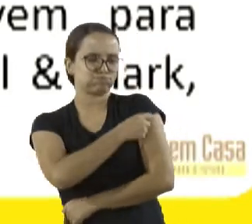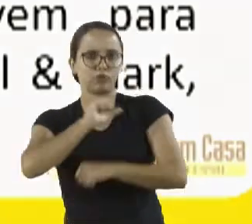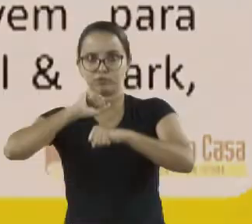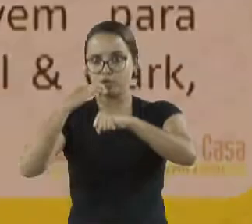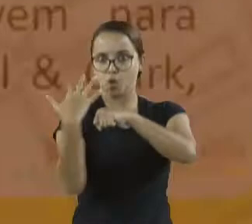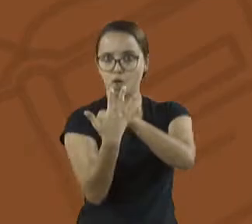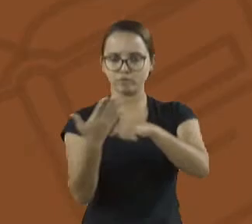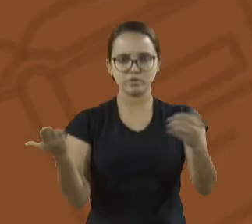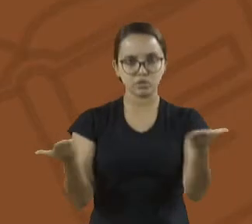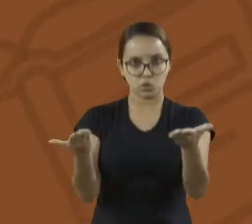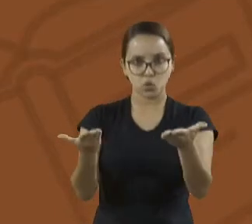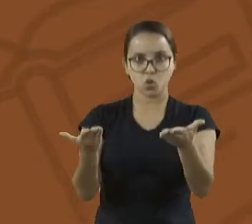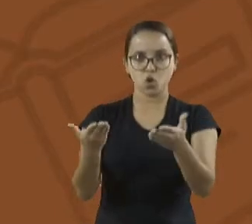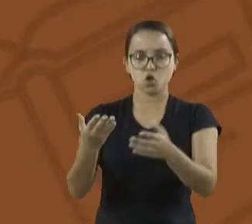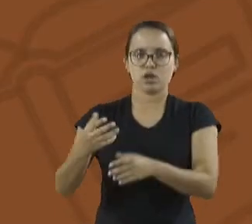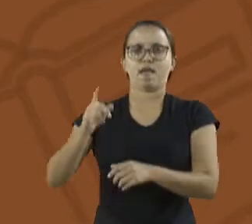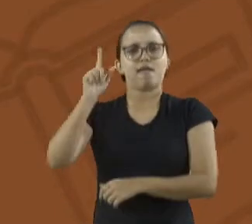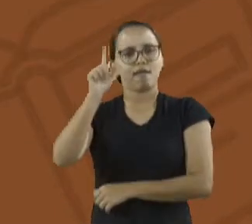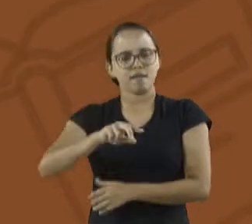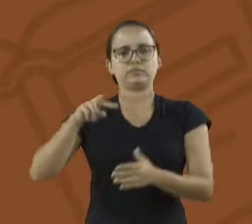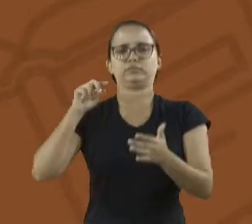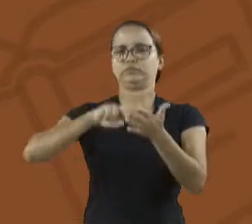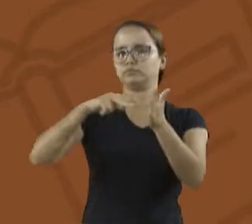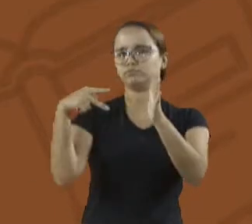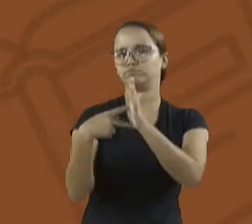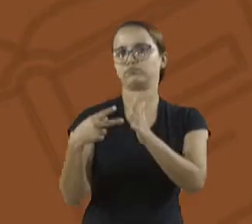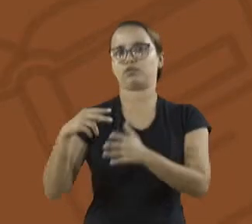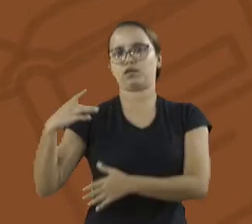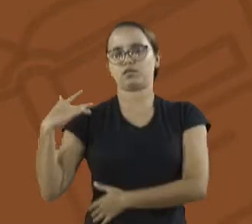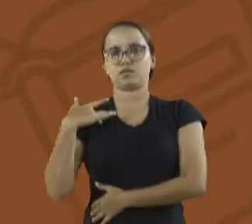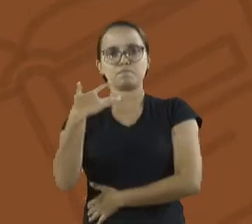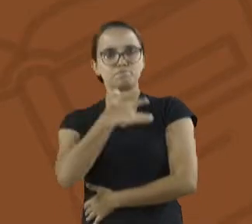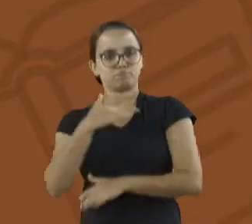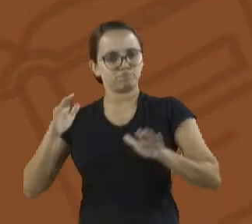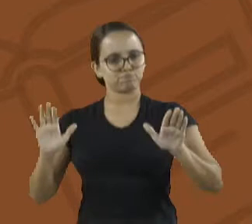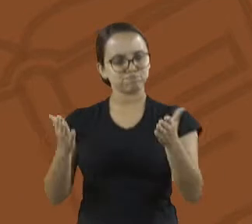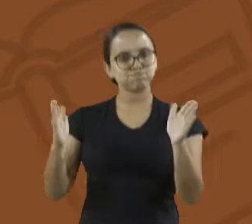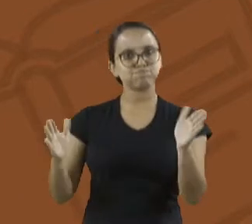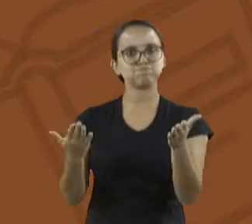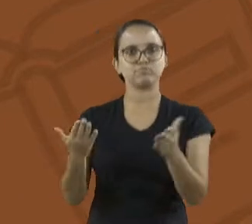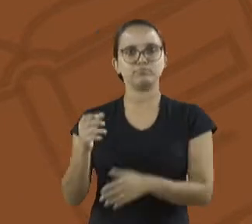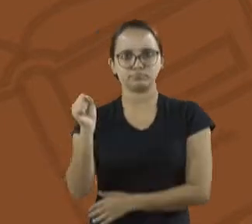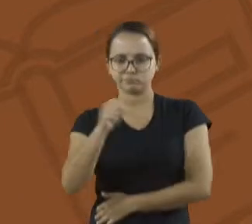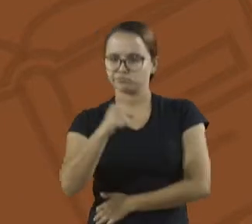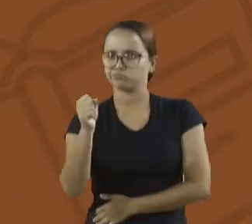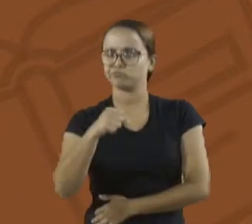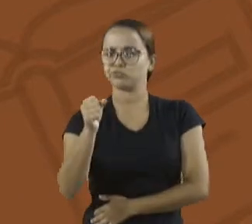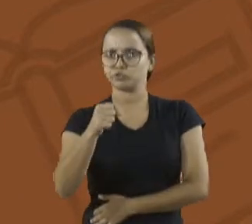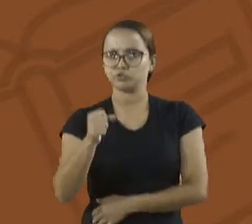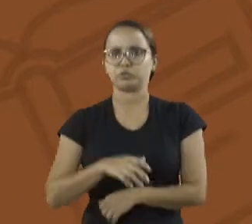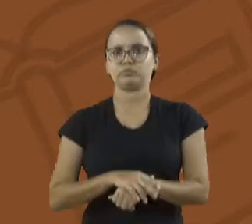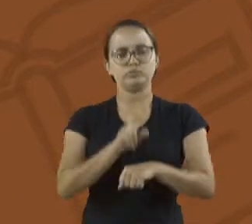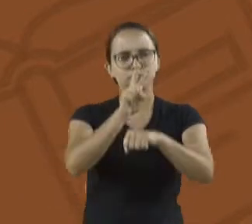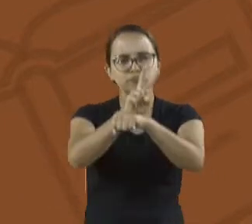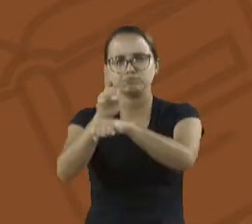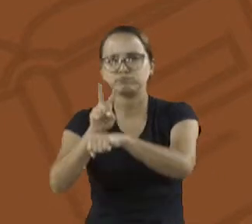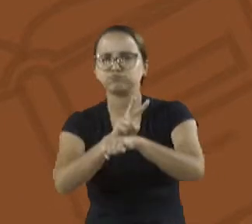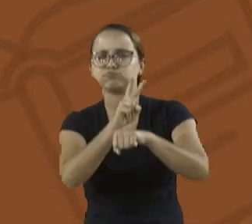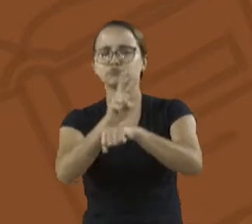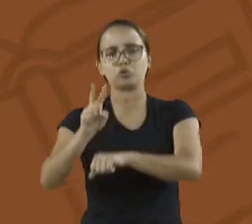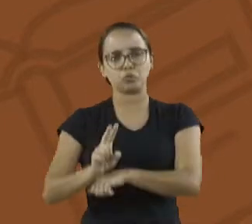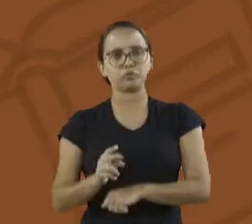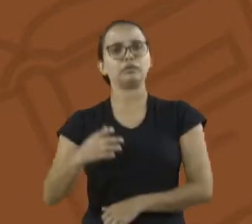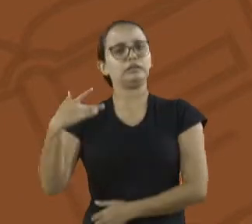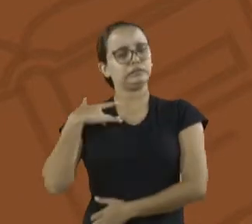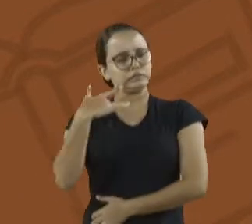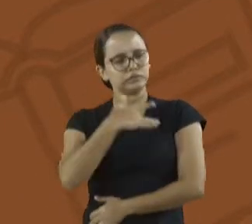doença. Se a gente se prevenir, tomando a vacina, com certeza a gente elimina o maior risco